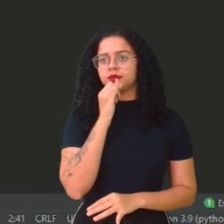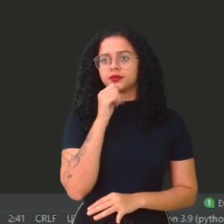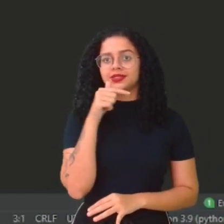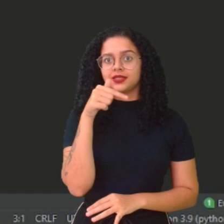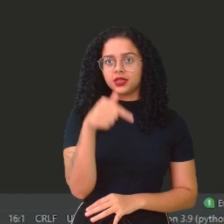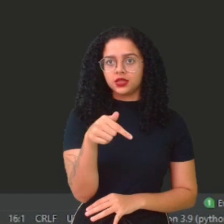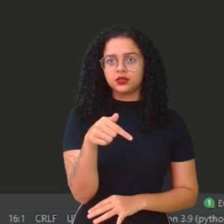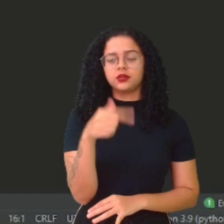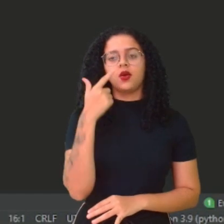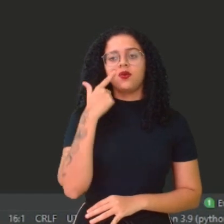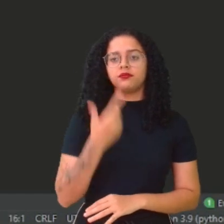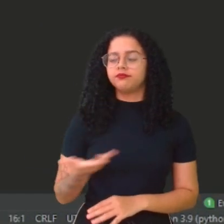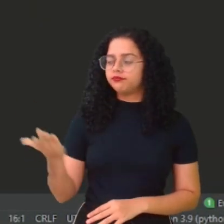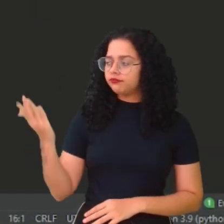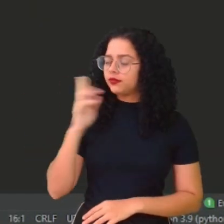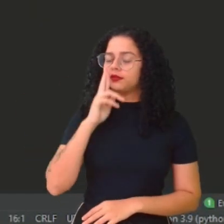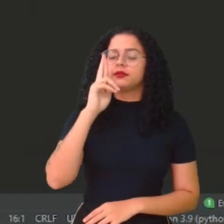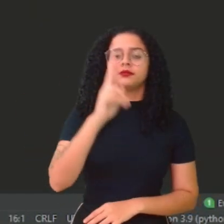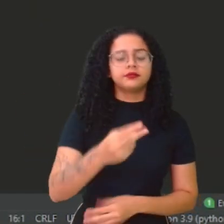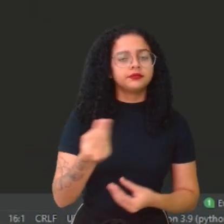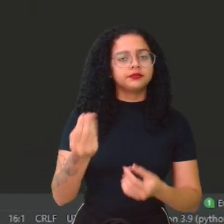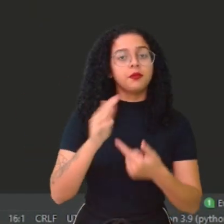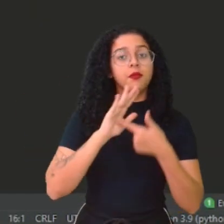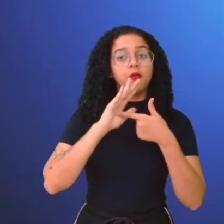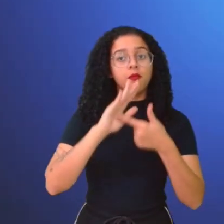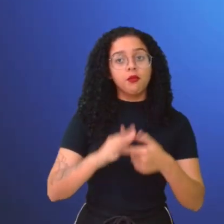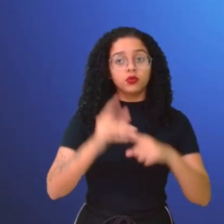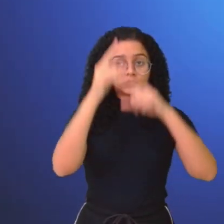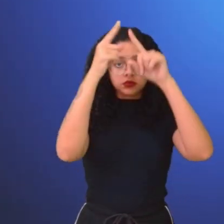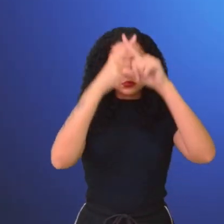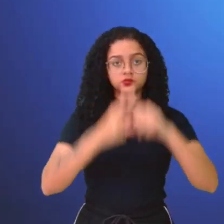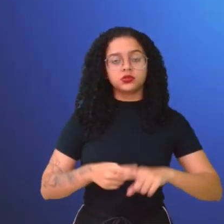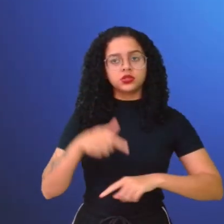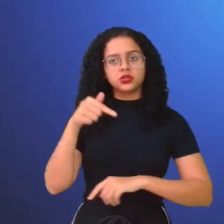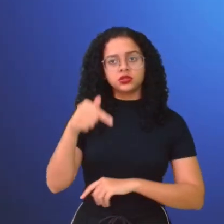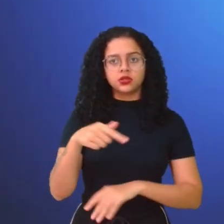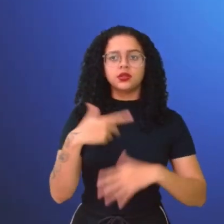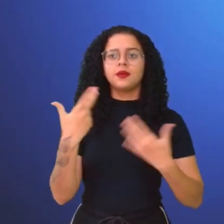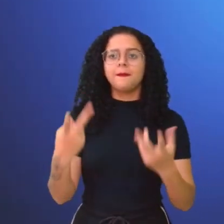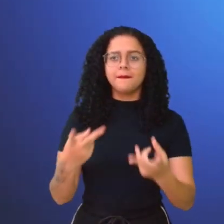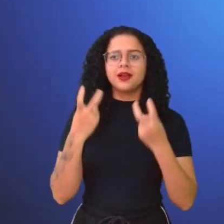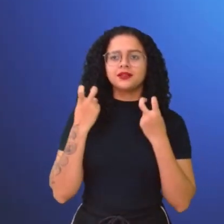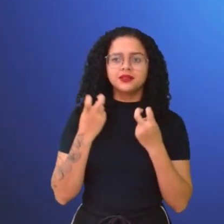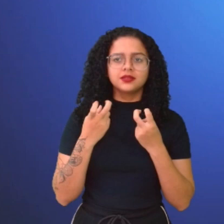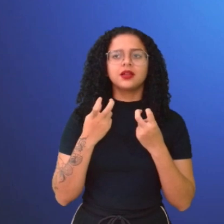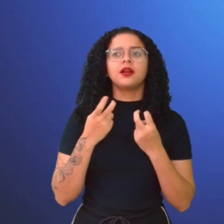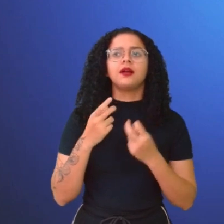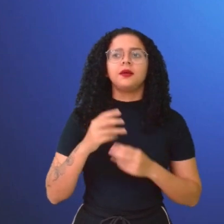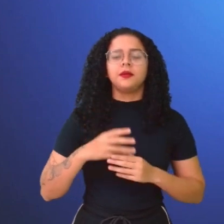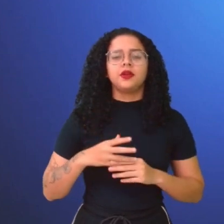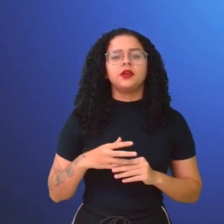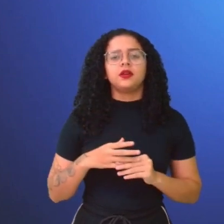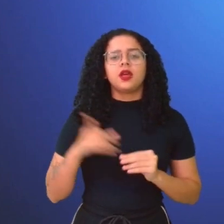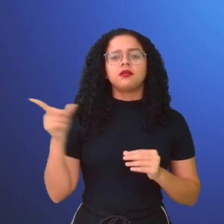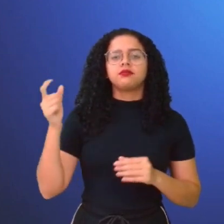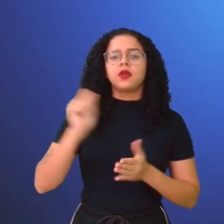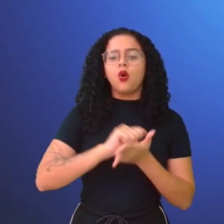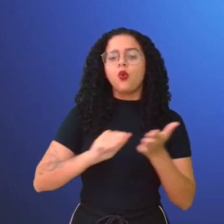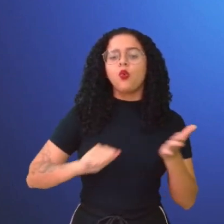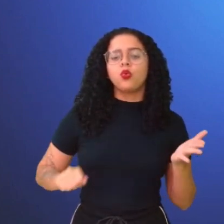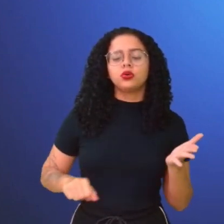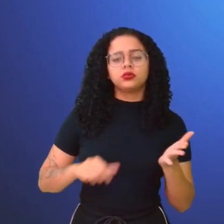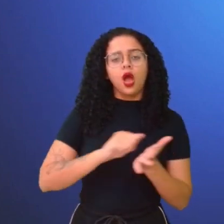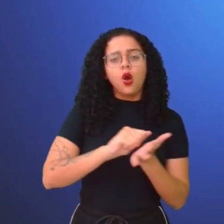colocar o número 7, ele vai me dar a tabuada do 7, né? Então, percebe que esse algoritmo aí é